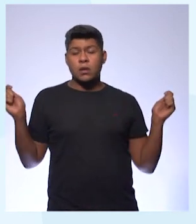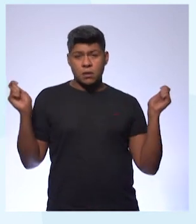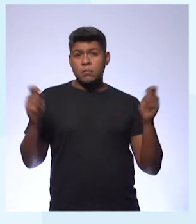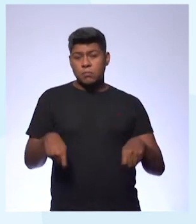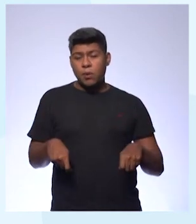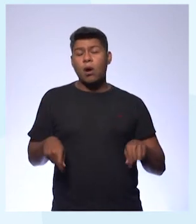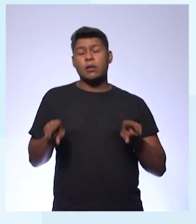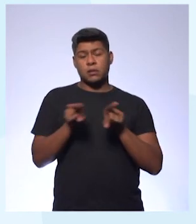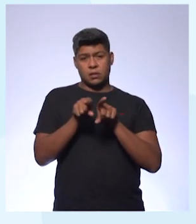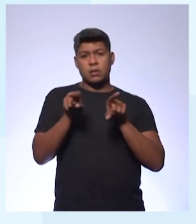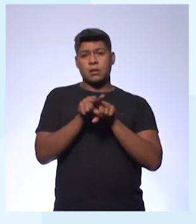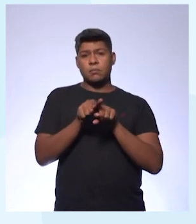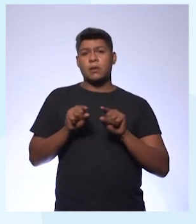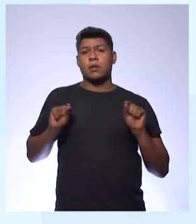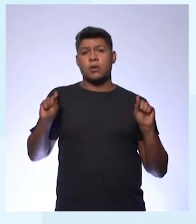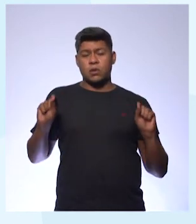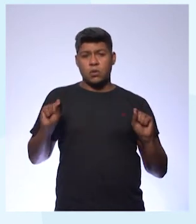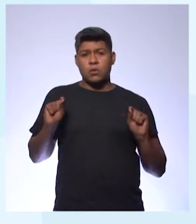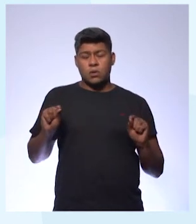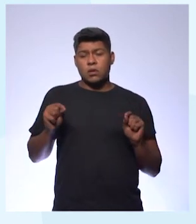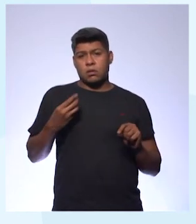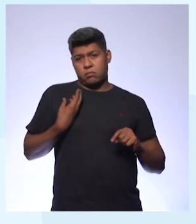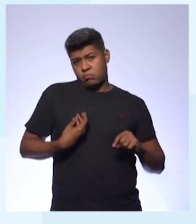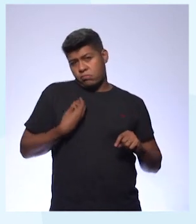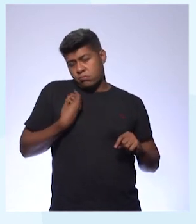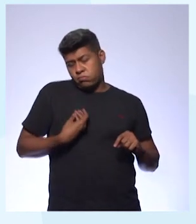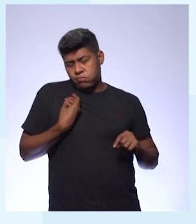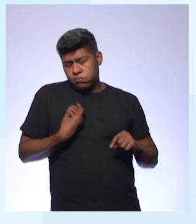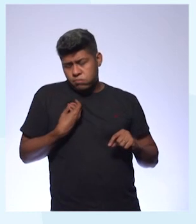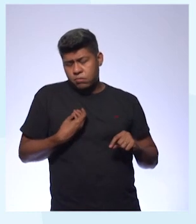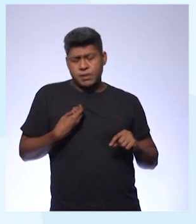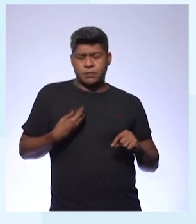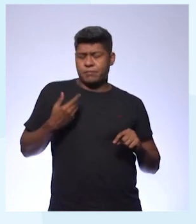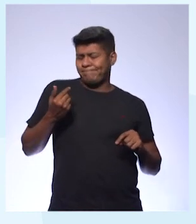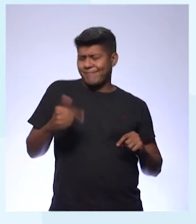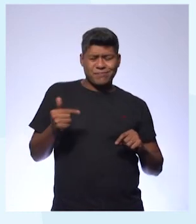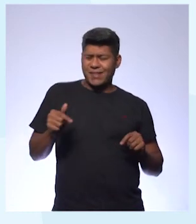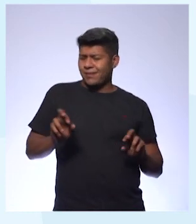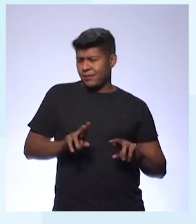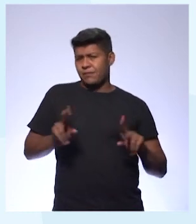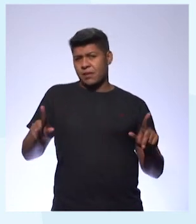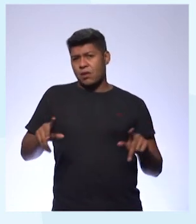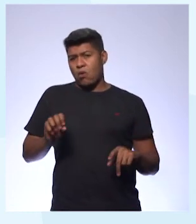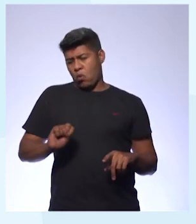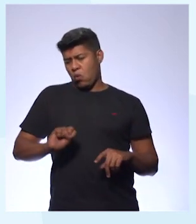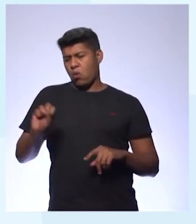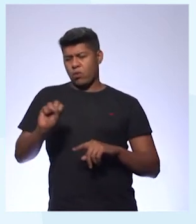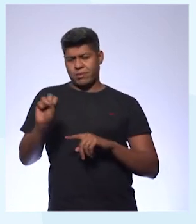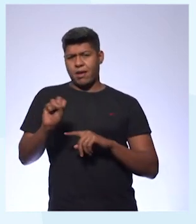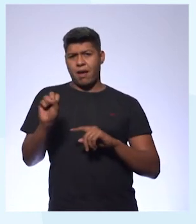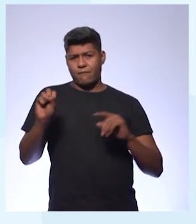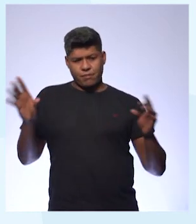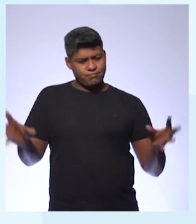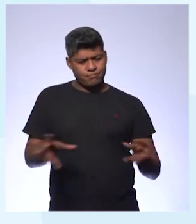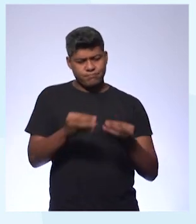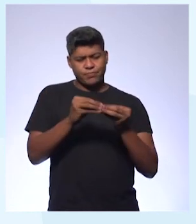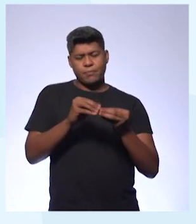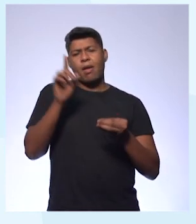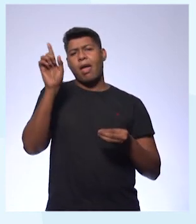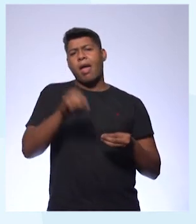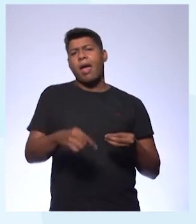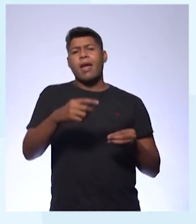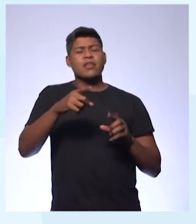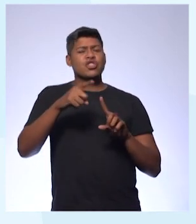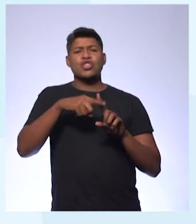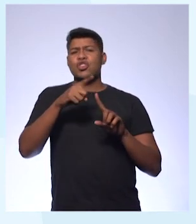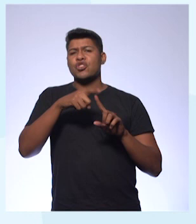não é? Estar ali naqueles tercetos e tal, mas não, ela é diferente. A 8ª rima, gente, é um tipo